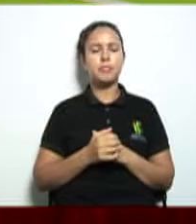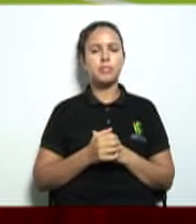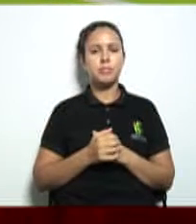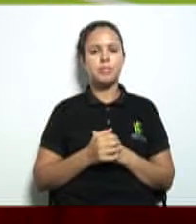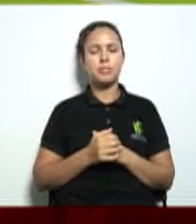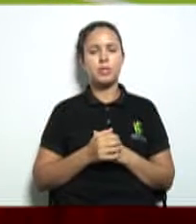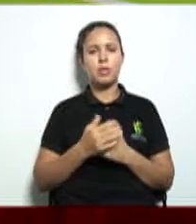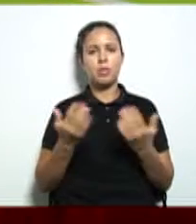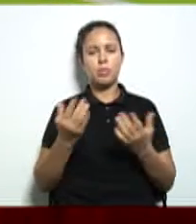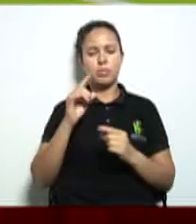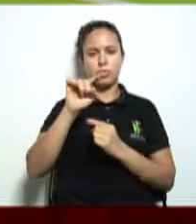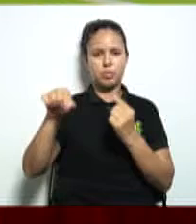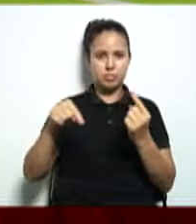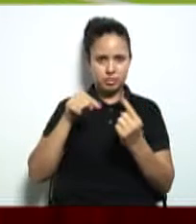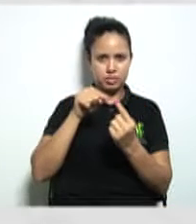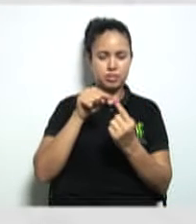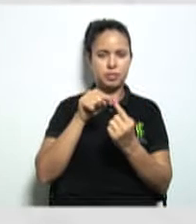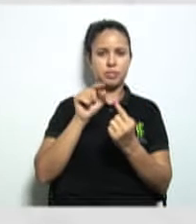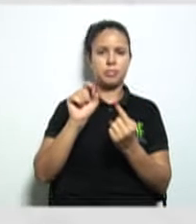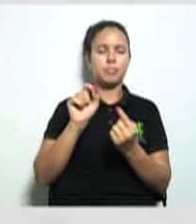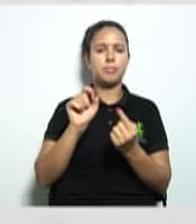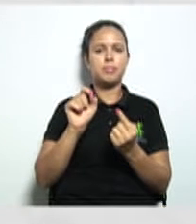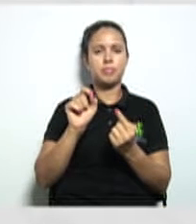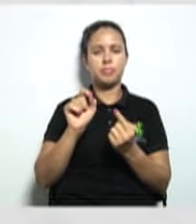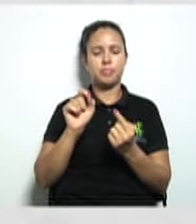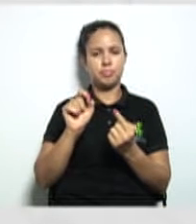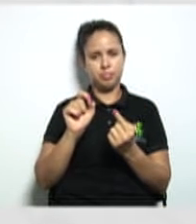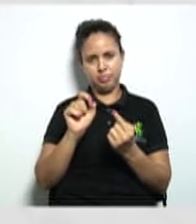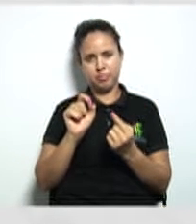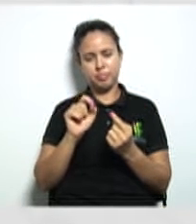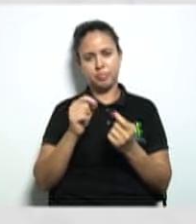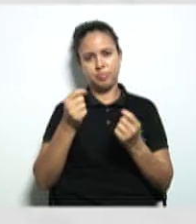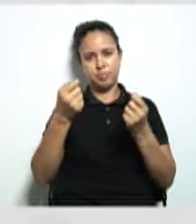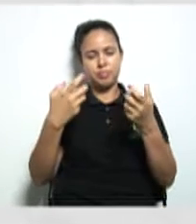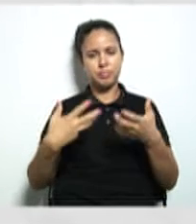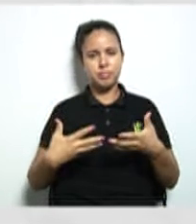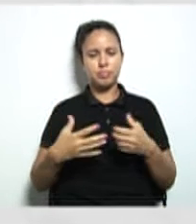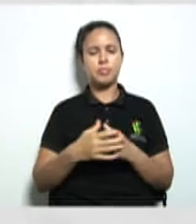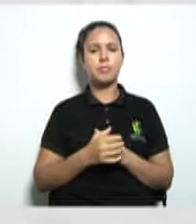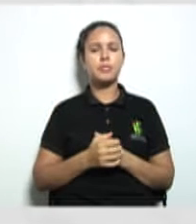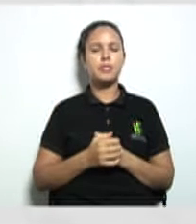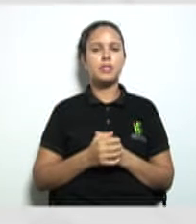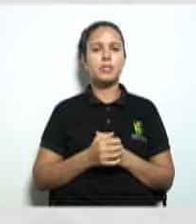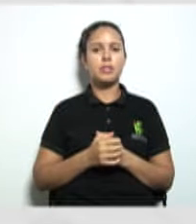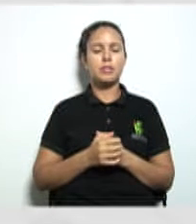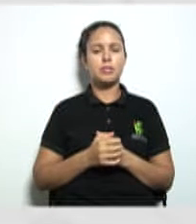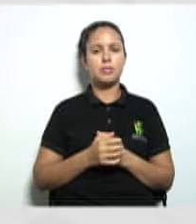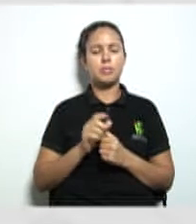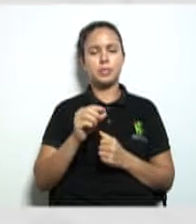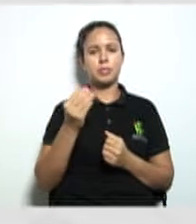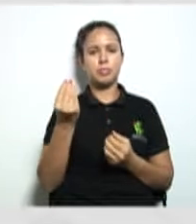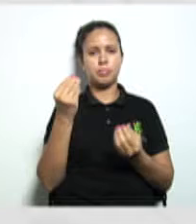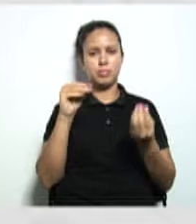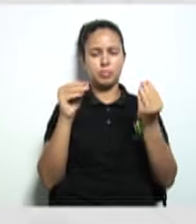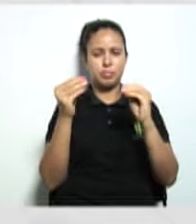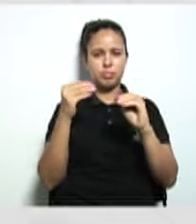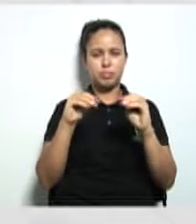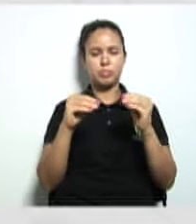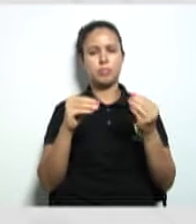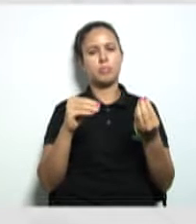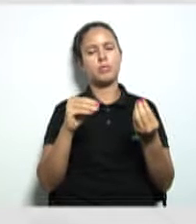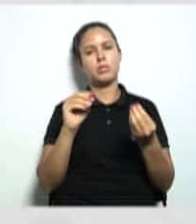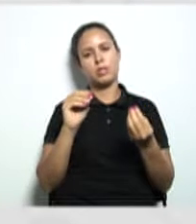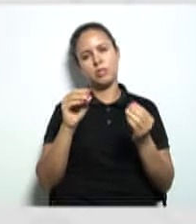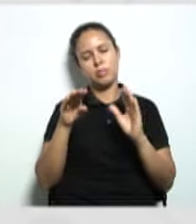nossa teleaula, certo? Olha só, na aula de hoje, nós vamos elencar os aspectos fundamentais a